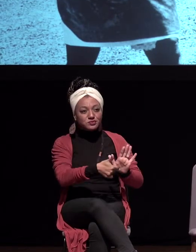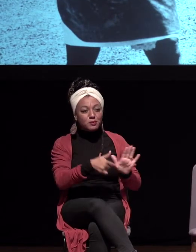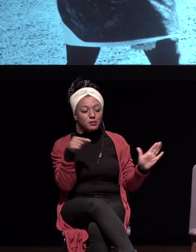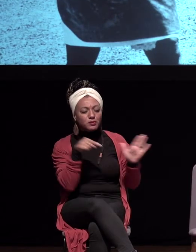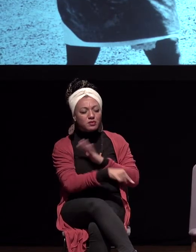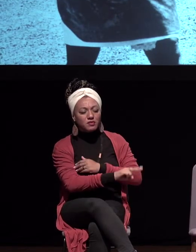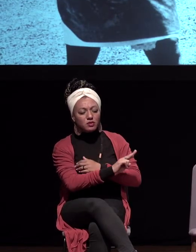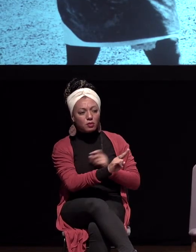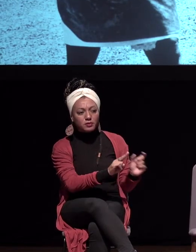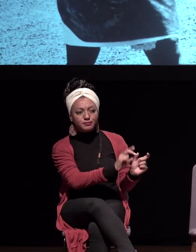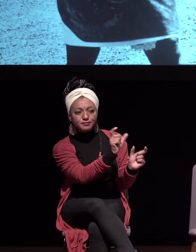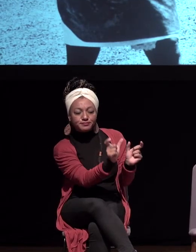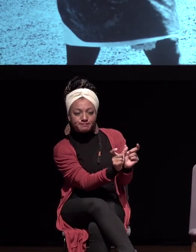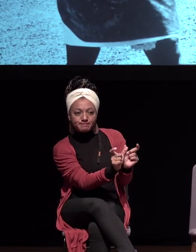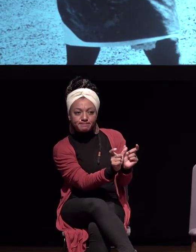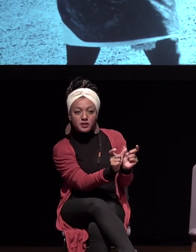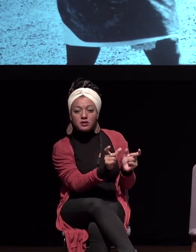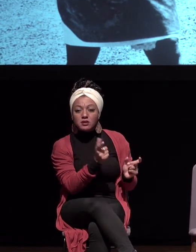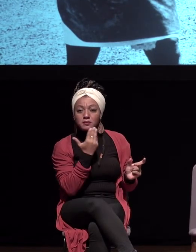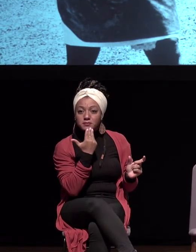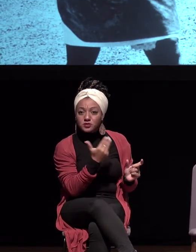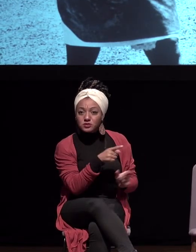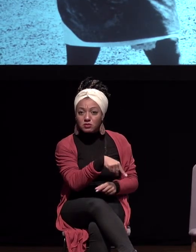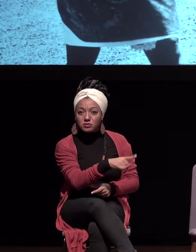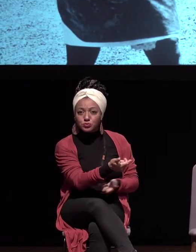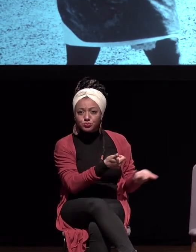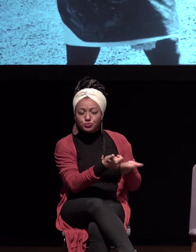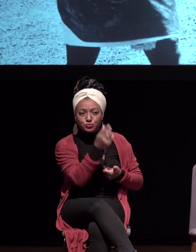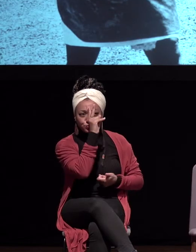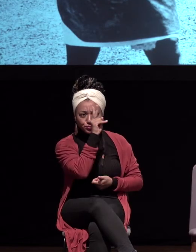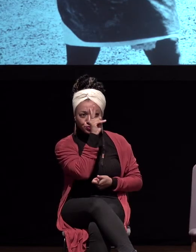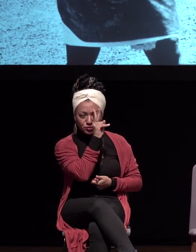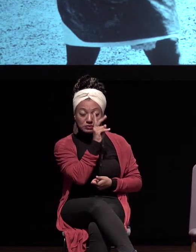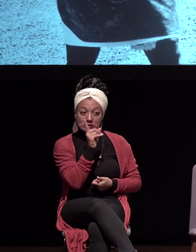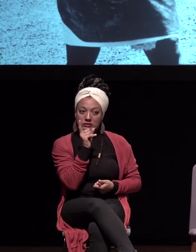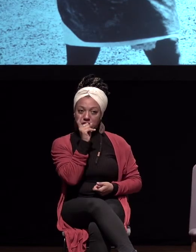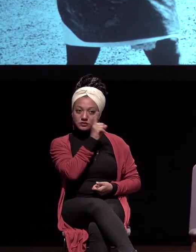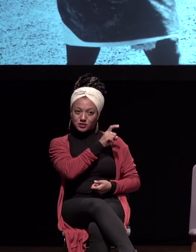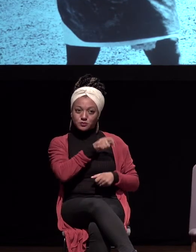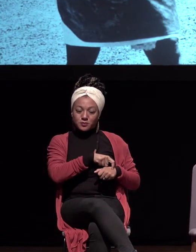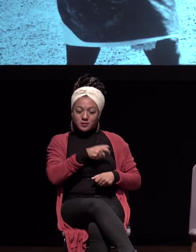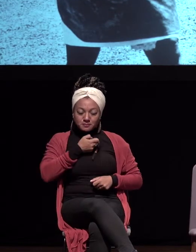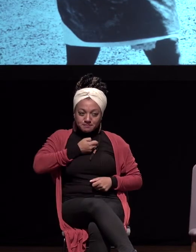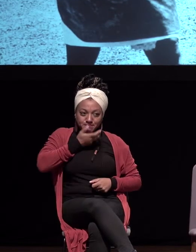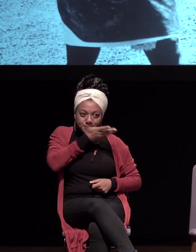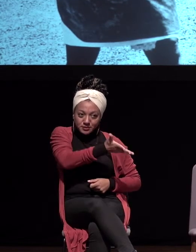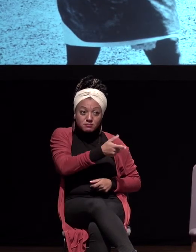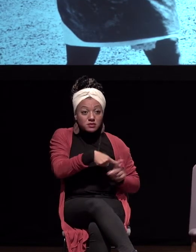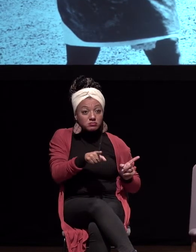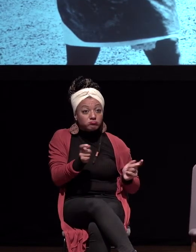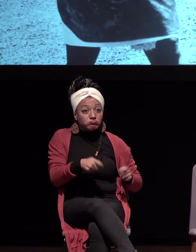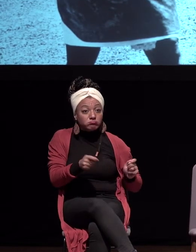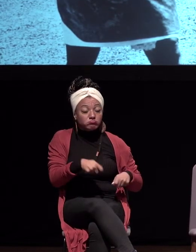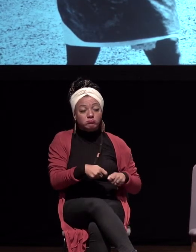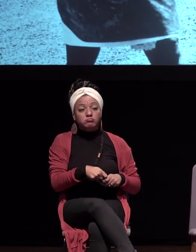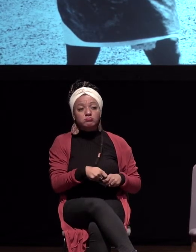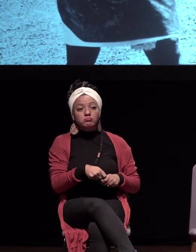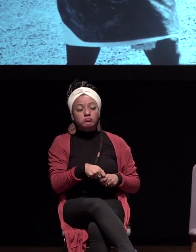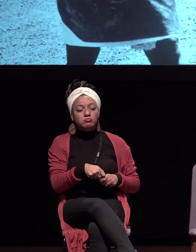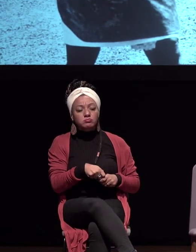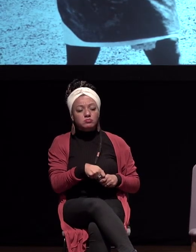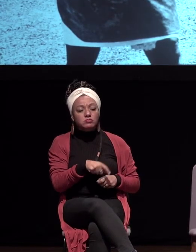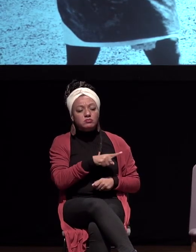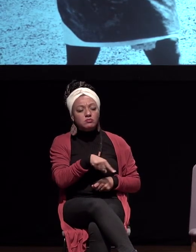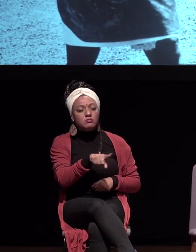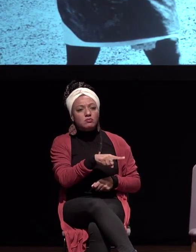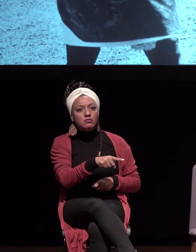perguntava o sobrenome deles, pedia que eles contassem histórias. Era um pouco difícil, mas eles contavam. E aí eles iam percebendo que